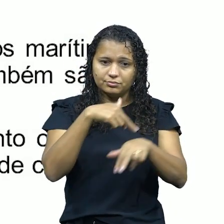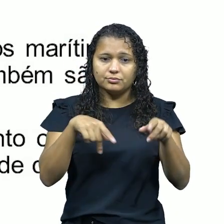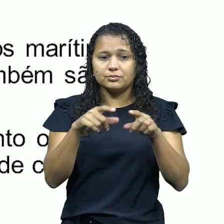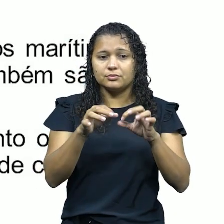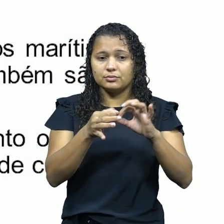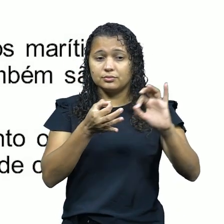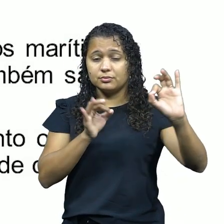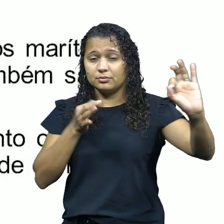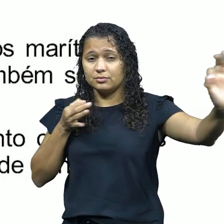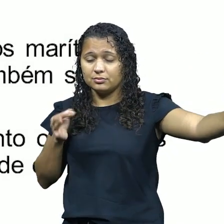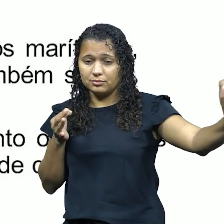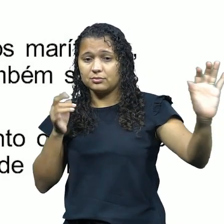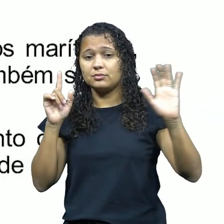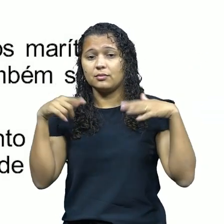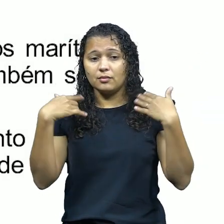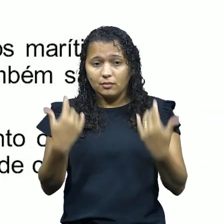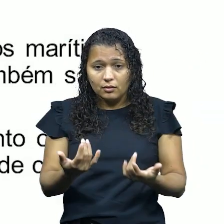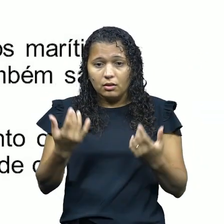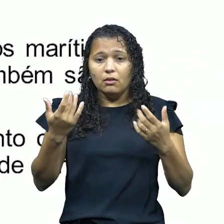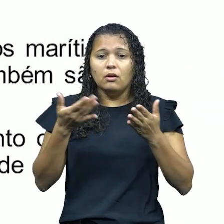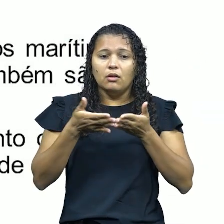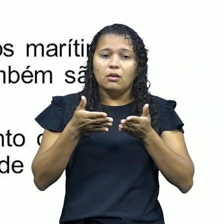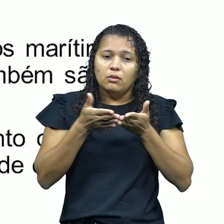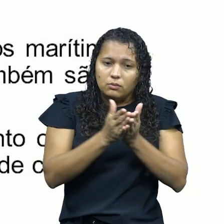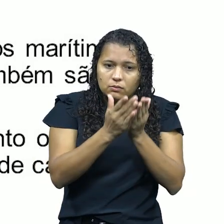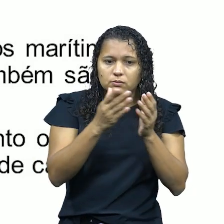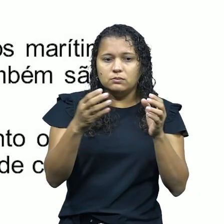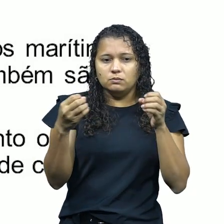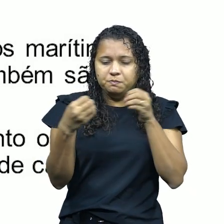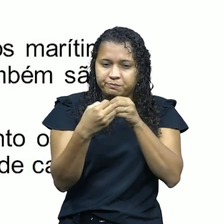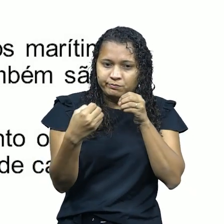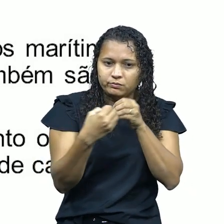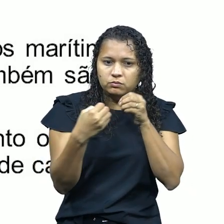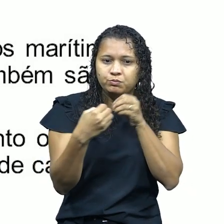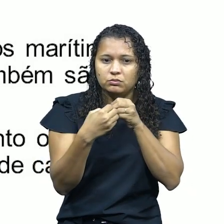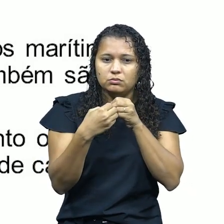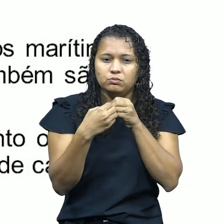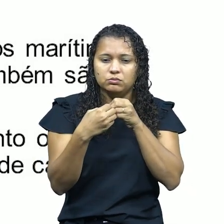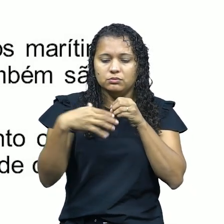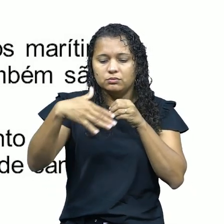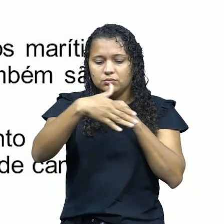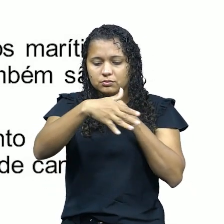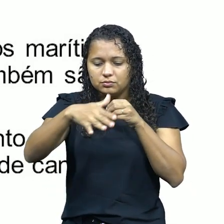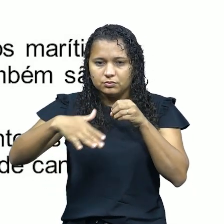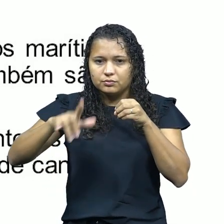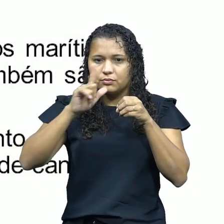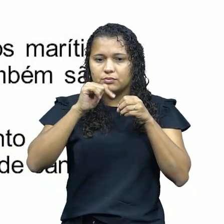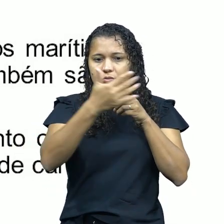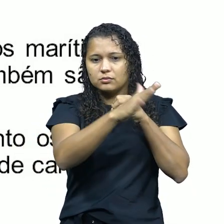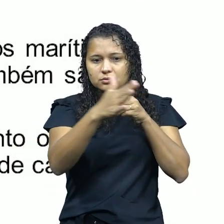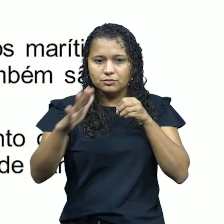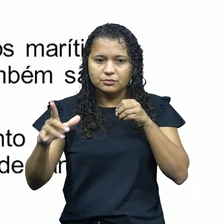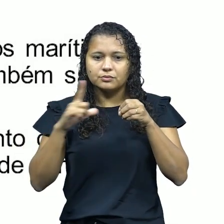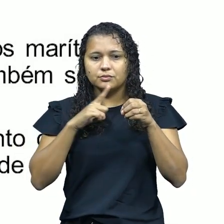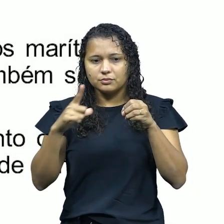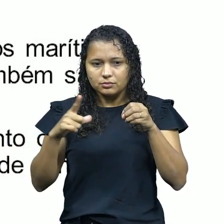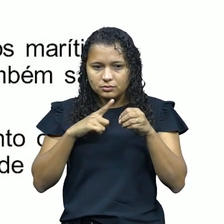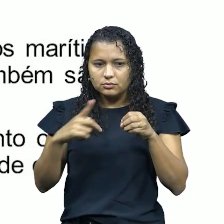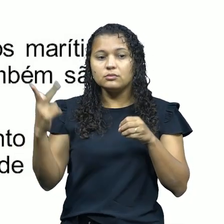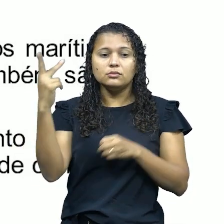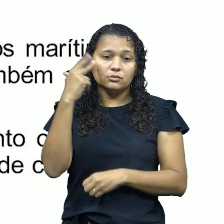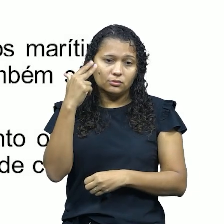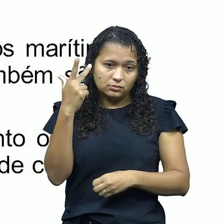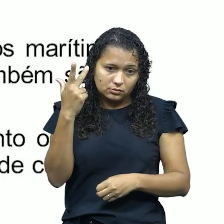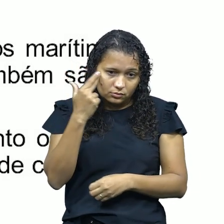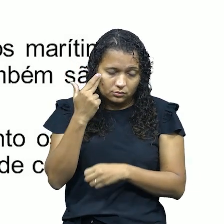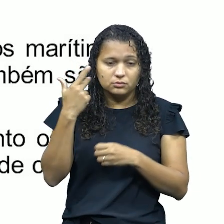distantes. Esses portos eles estão localizados às margens dos oceanos e eles podem ser subdivididos em portos